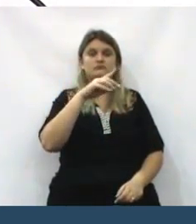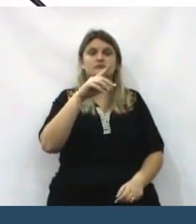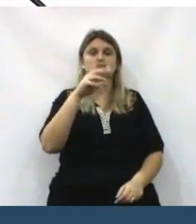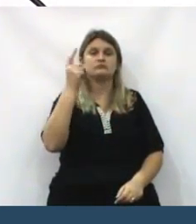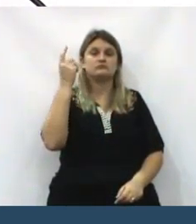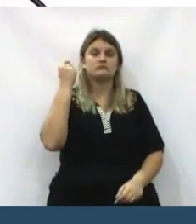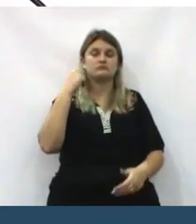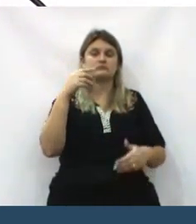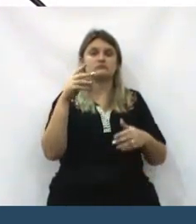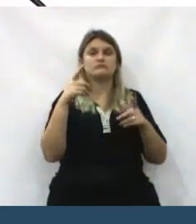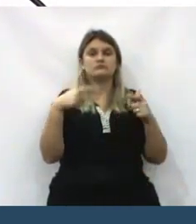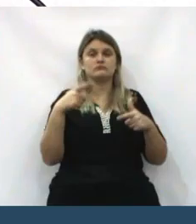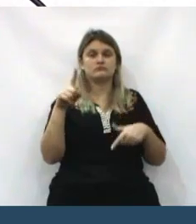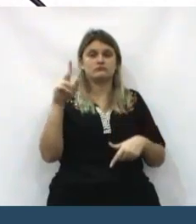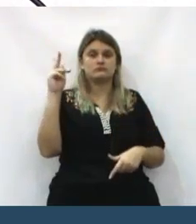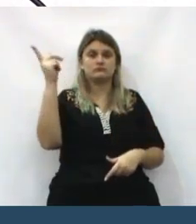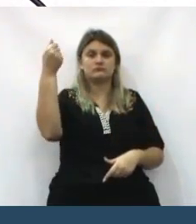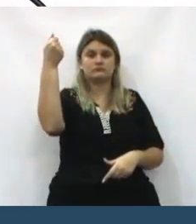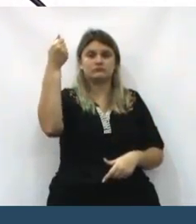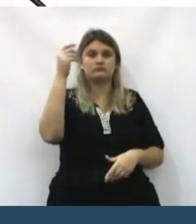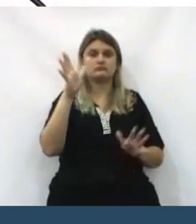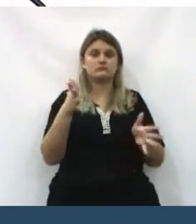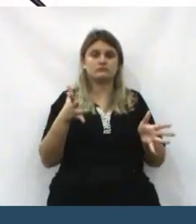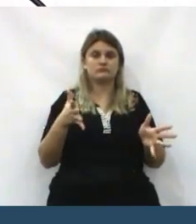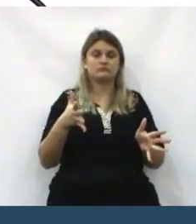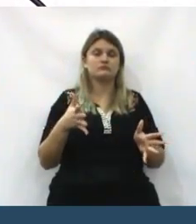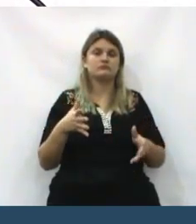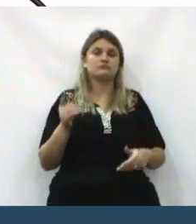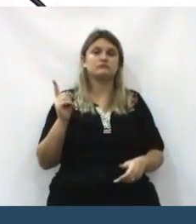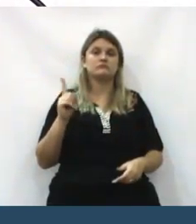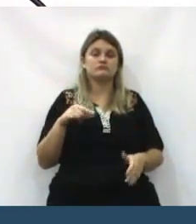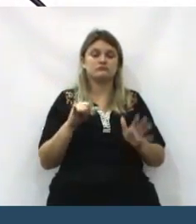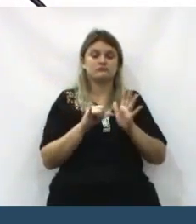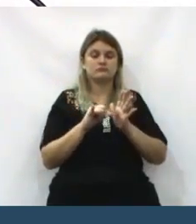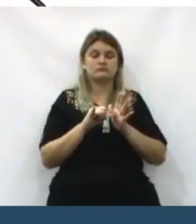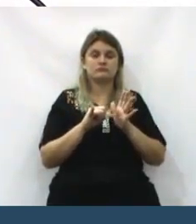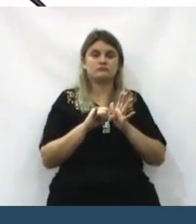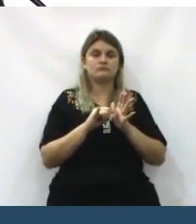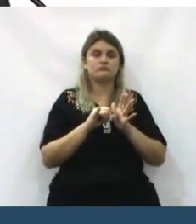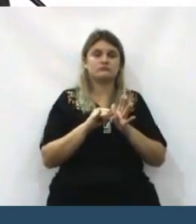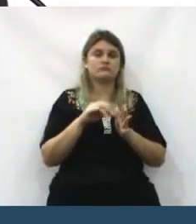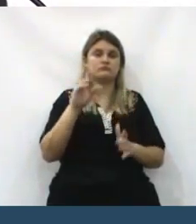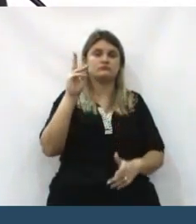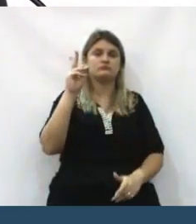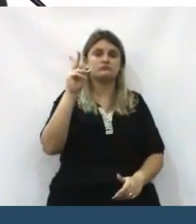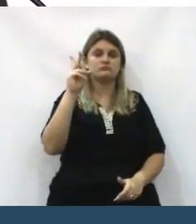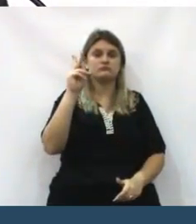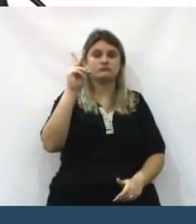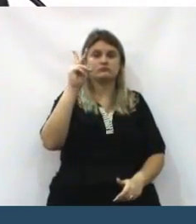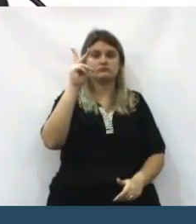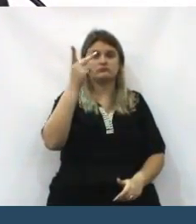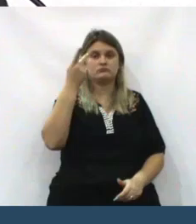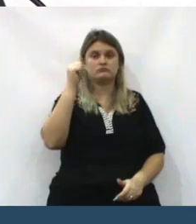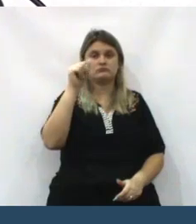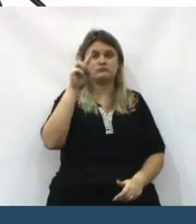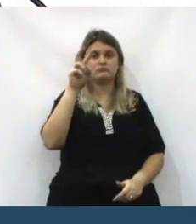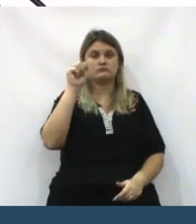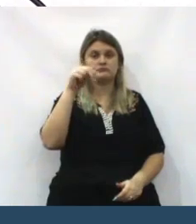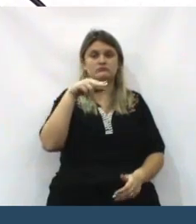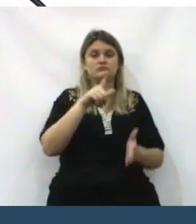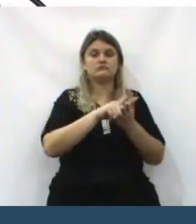lei de licitações fala o seguinte, que o edital de licitação tem que ser publicado num jornal de grande